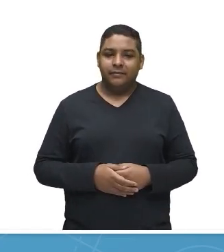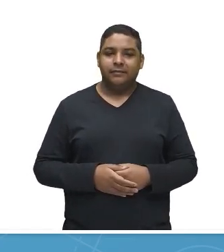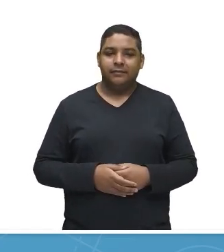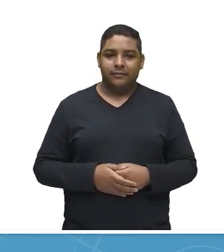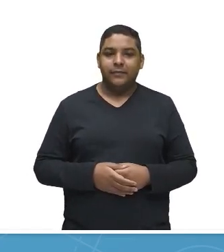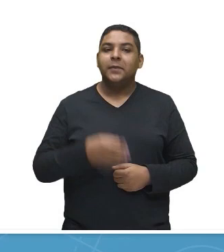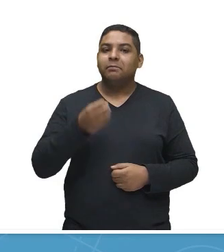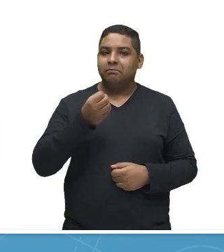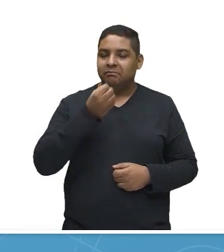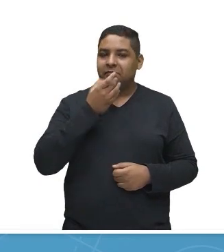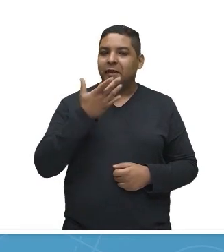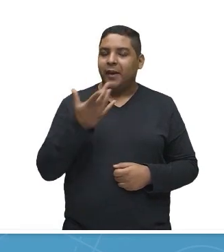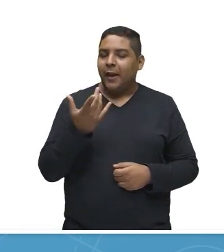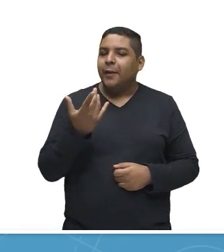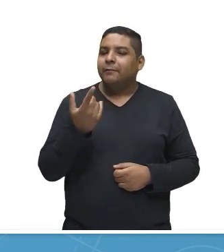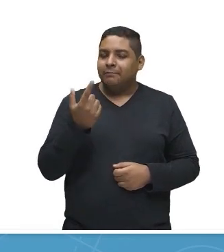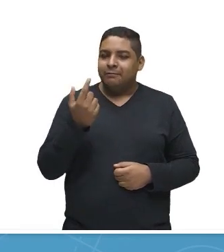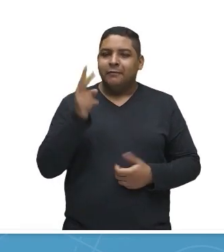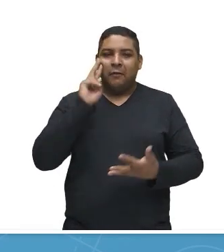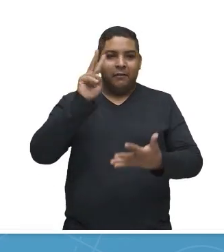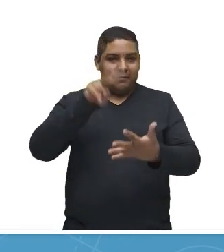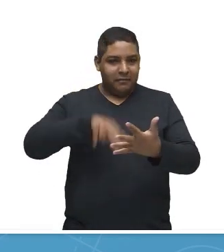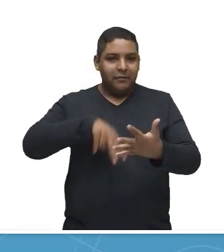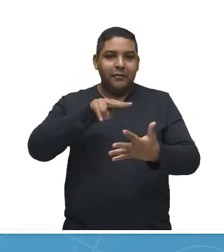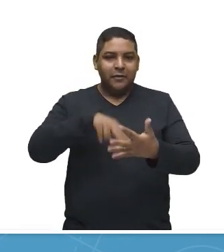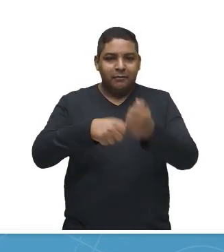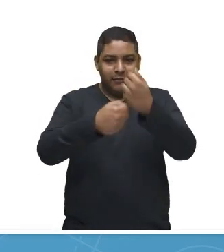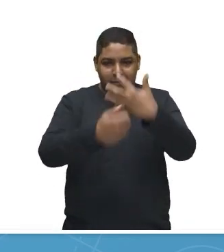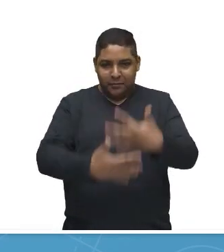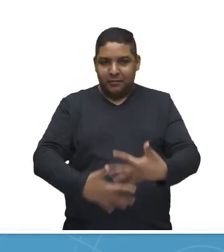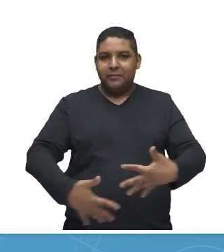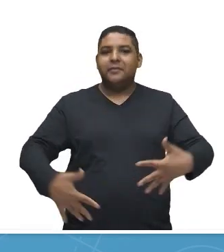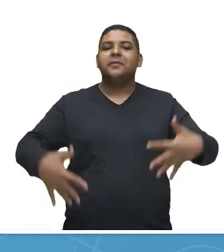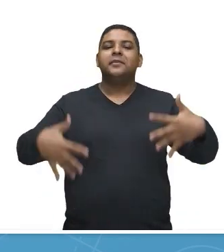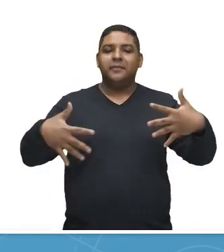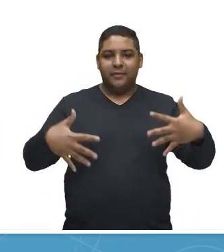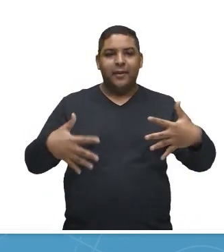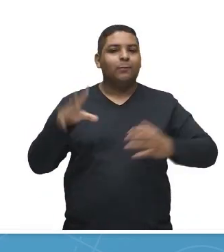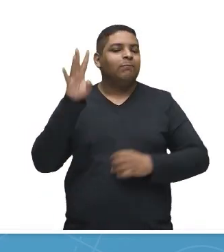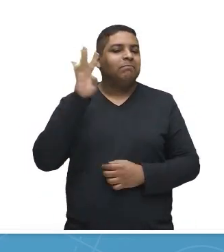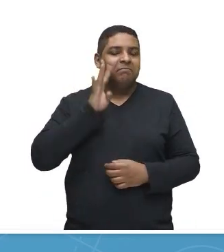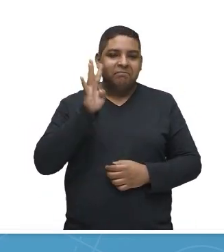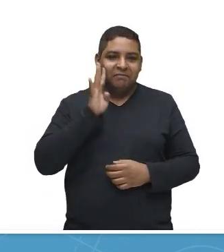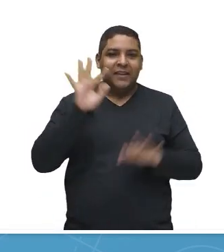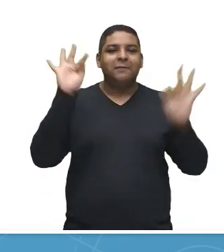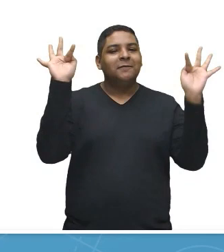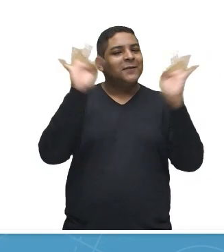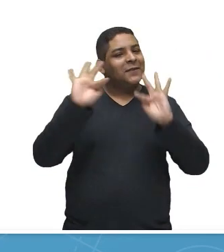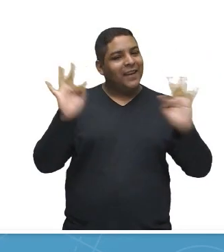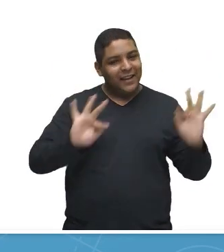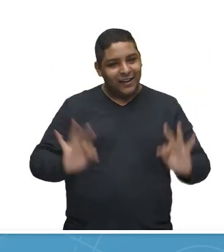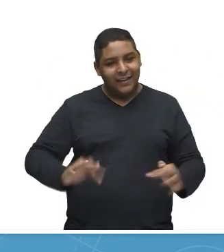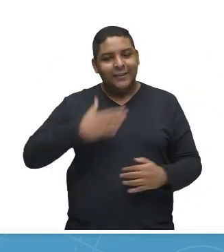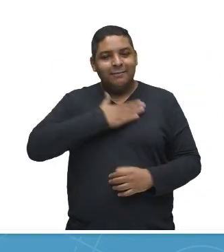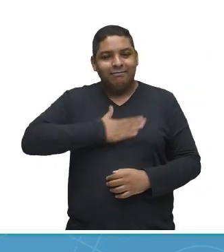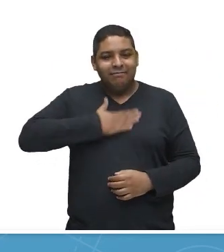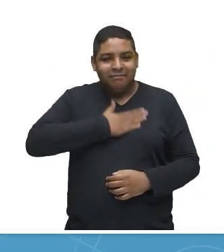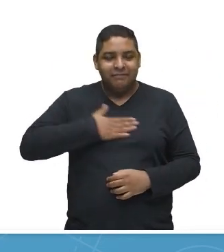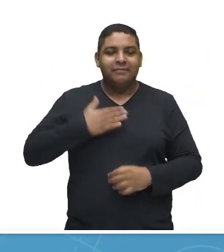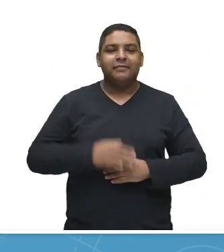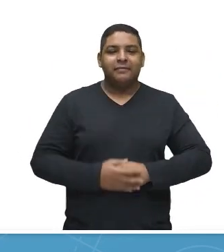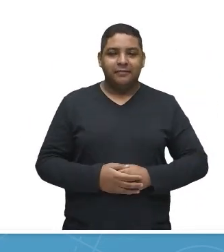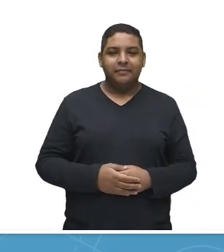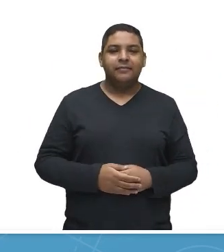vocês participaram muito e eu fico muito feliz com isso. Desde já quero parabenizar